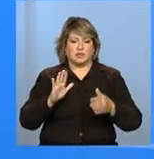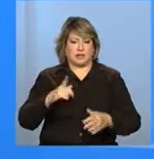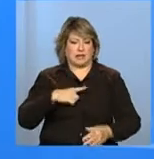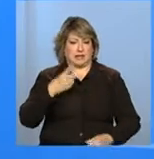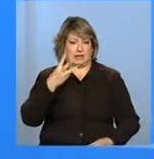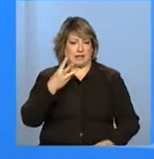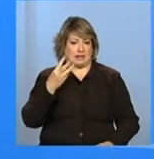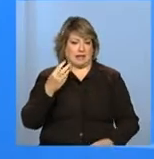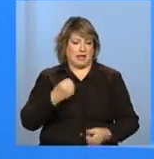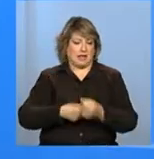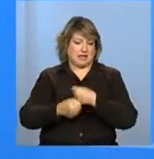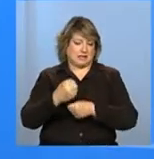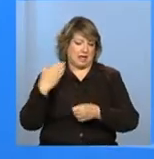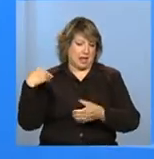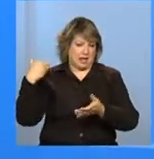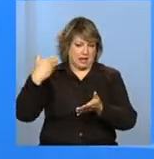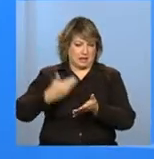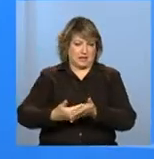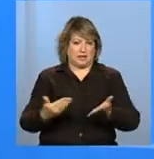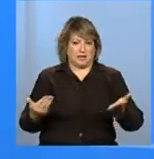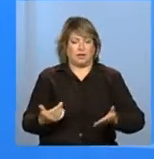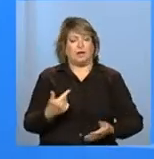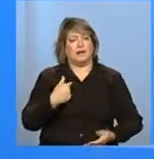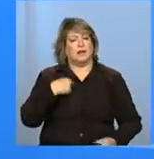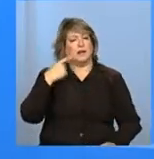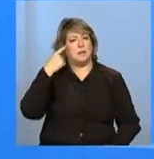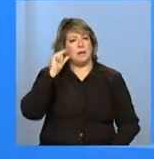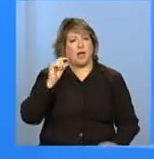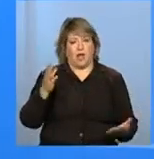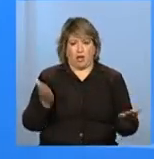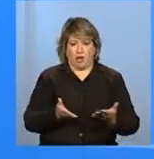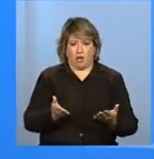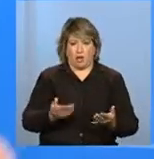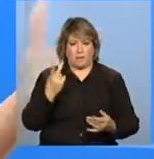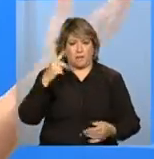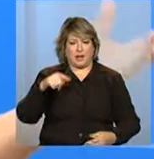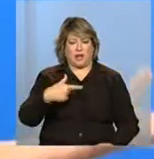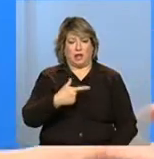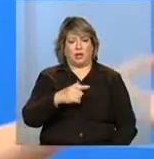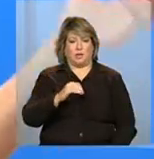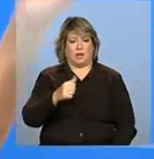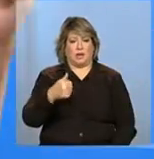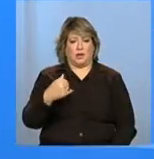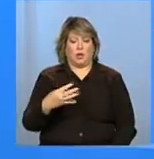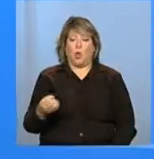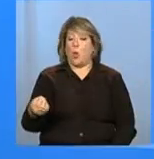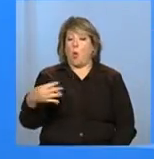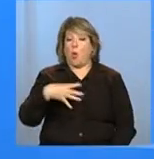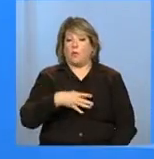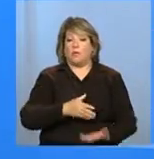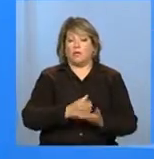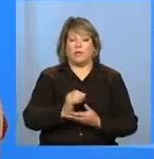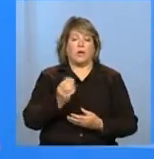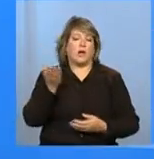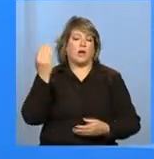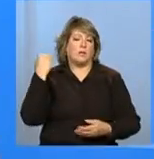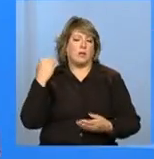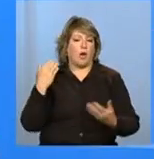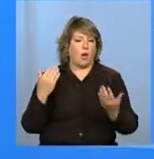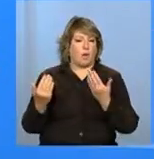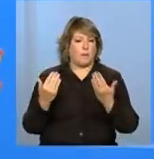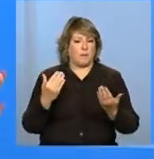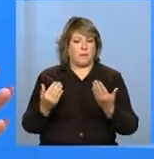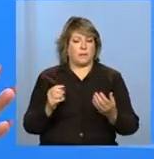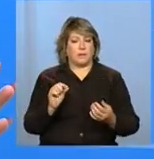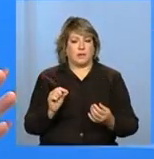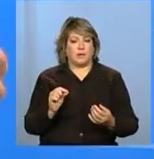esse trabalho. Uhum. Eu imagino agora que para 2014, novas metas, até colhendo as experiências dos anos anteriores, uhum, novas